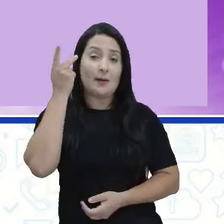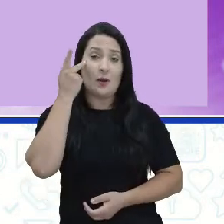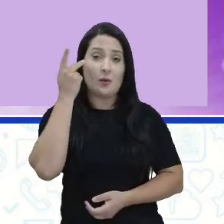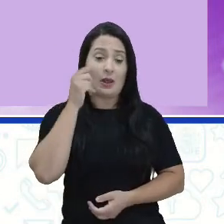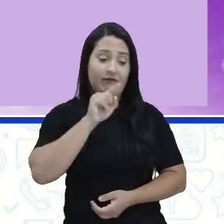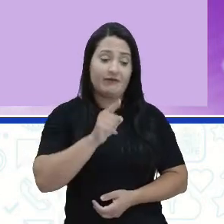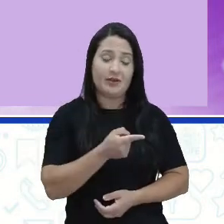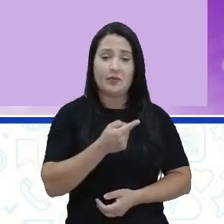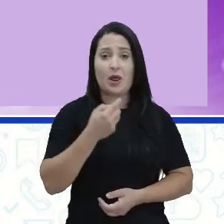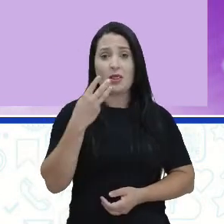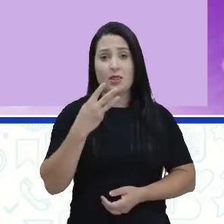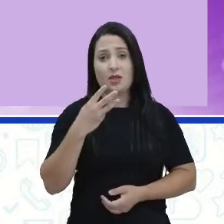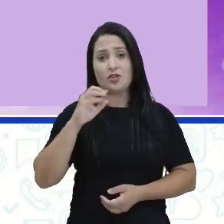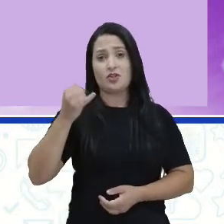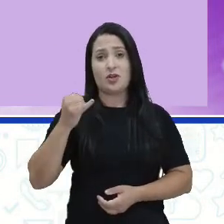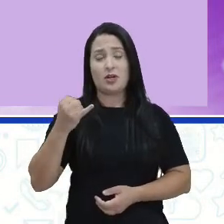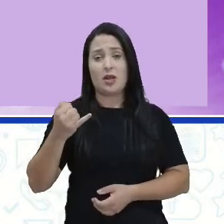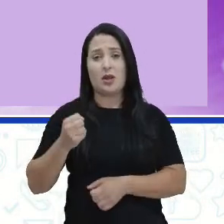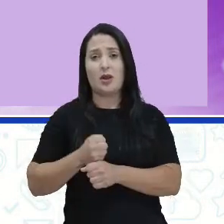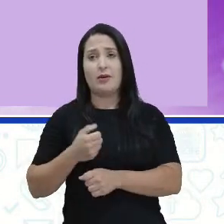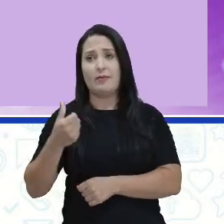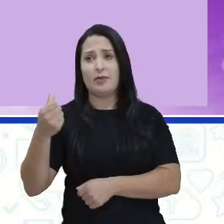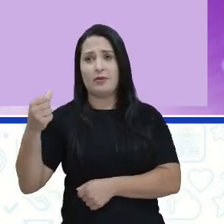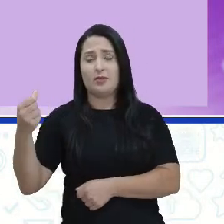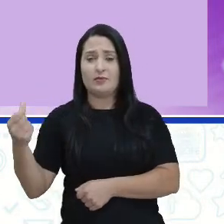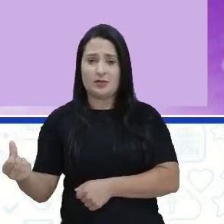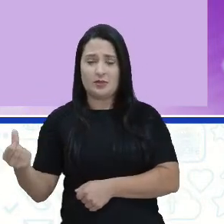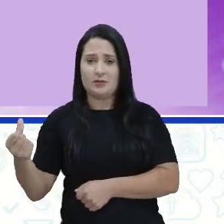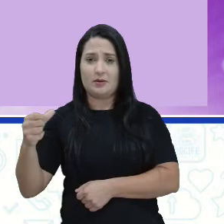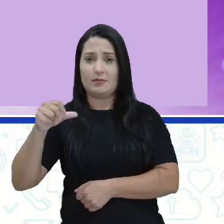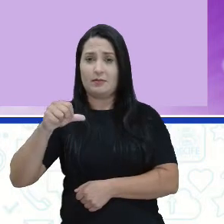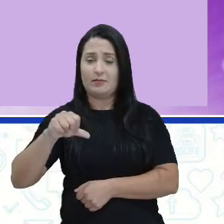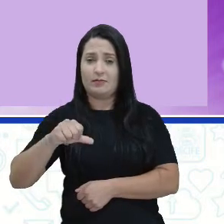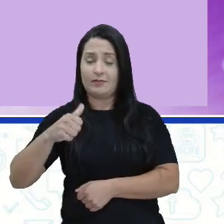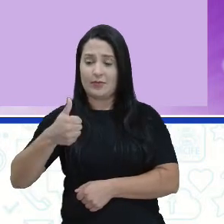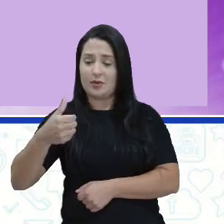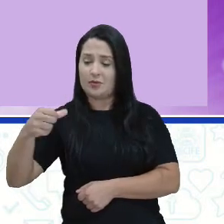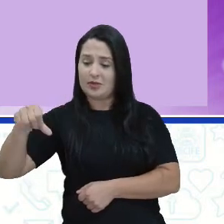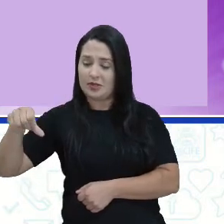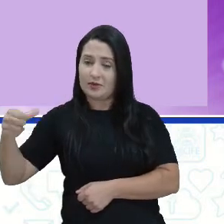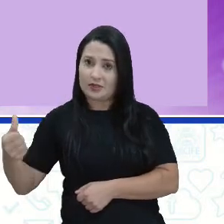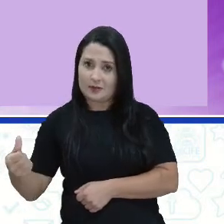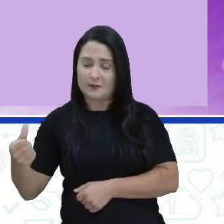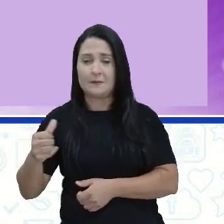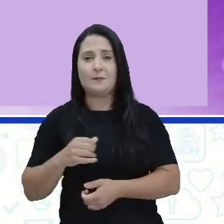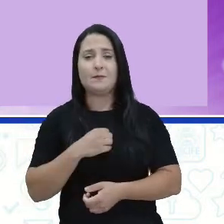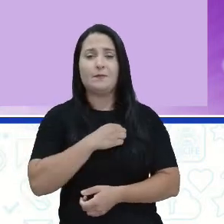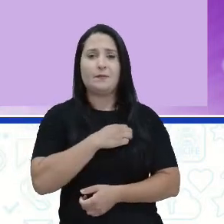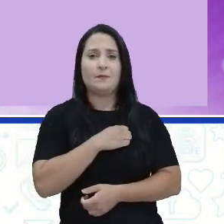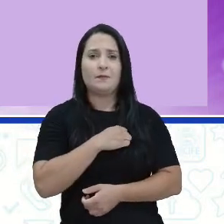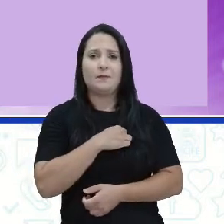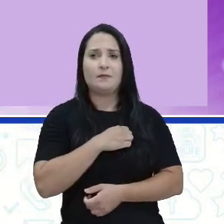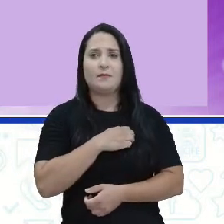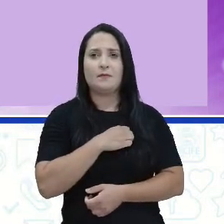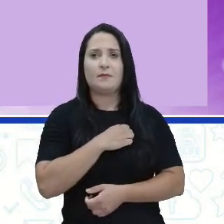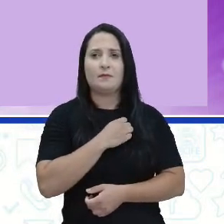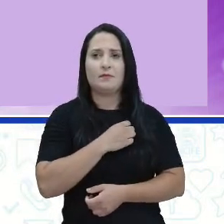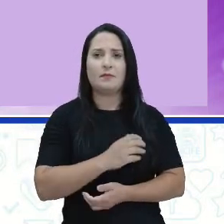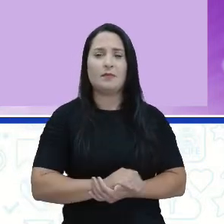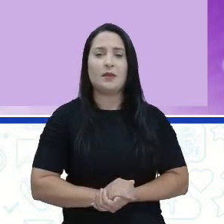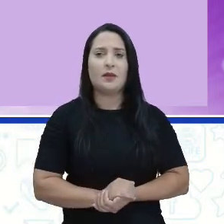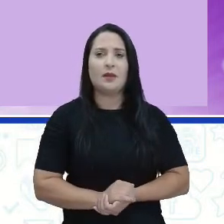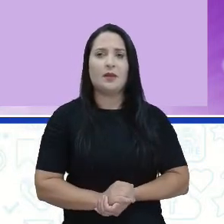Paulo, vírgula, 3 de janeiro de 1996. Já nos casos em que precisamos isolar o número de